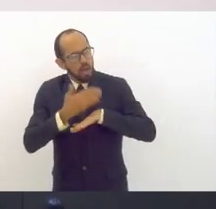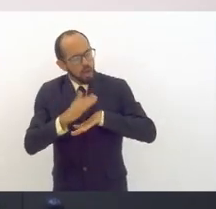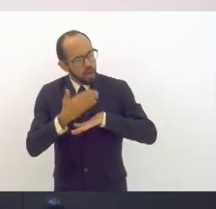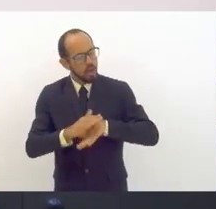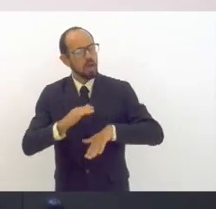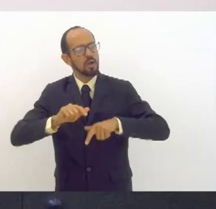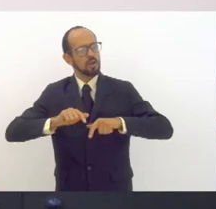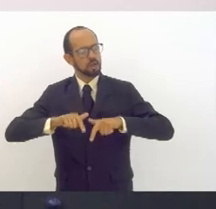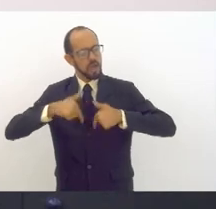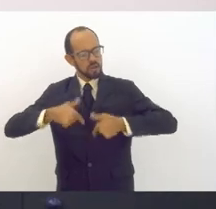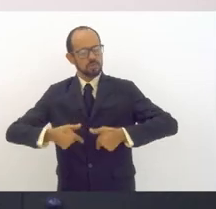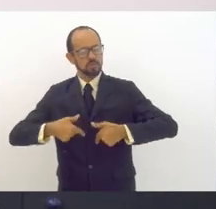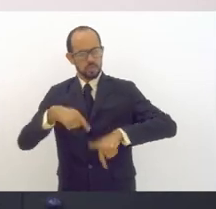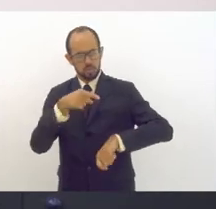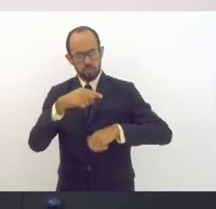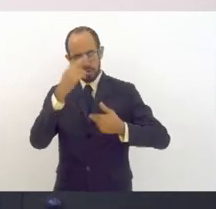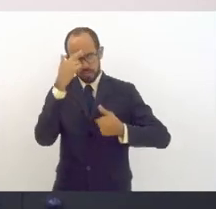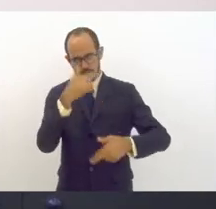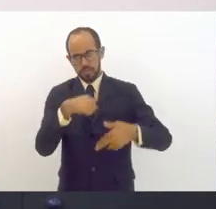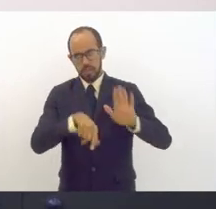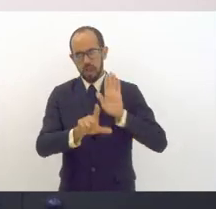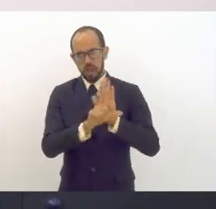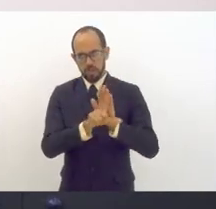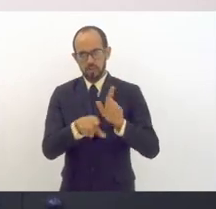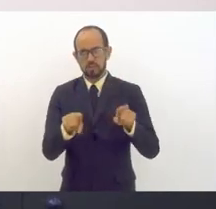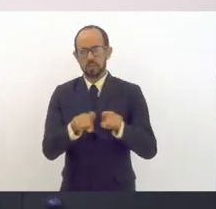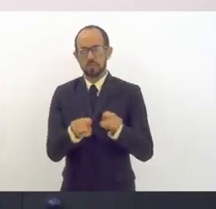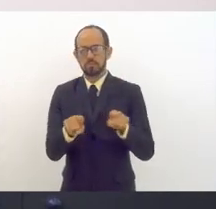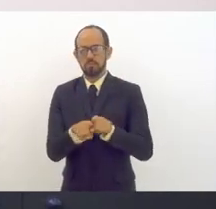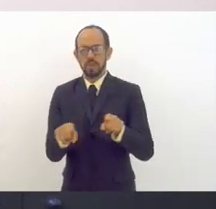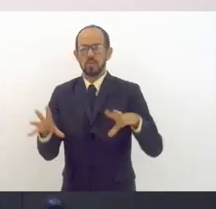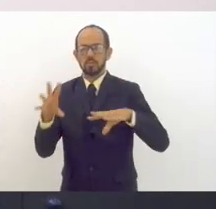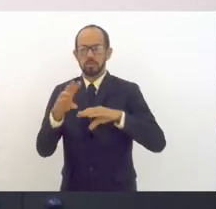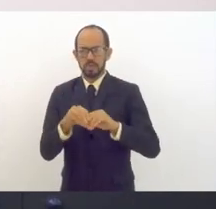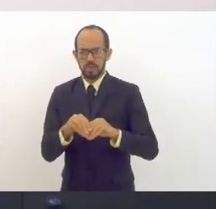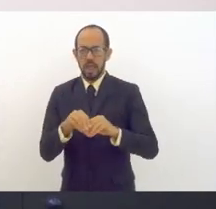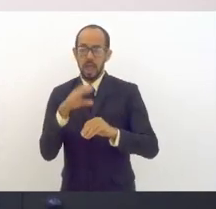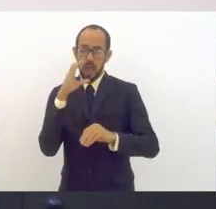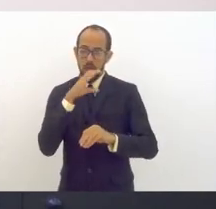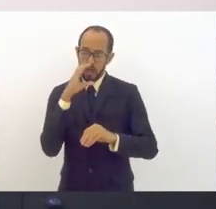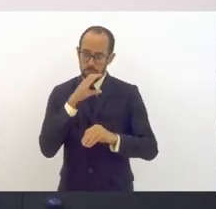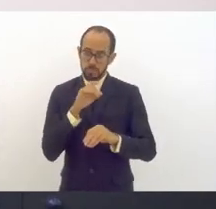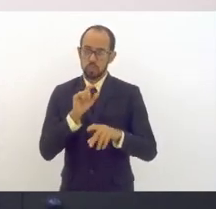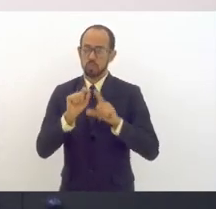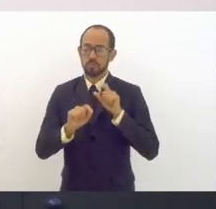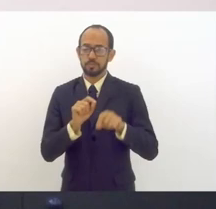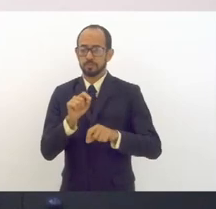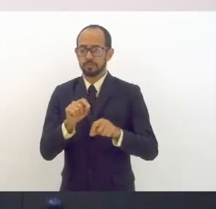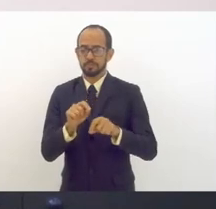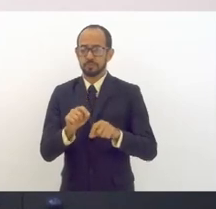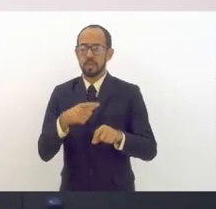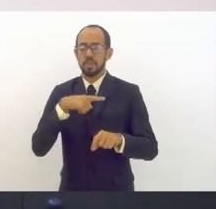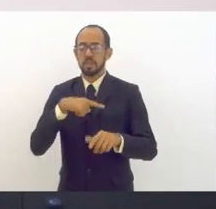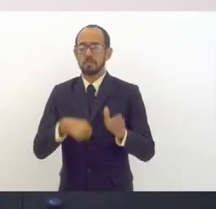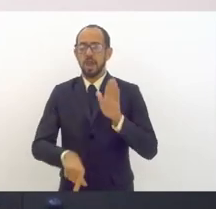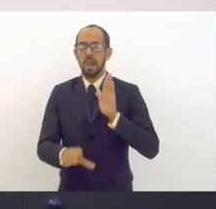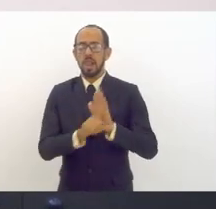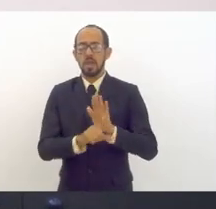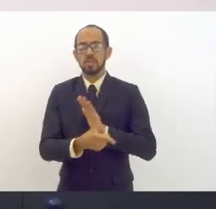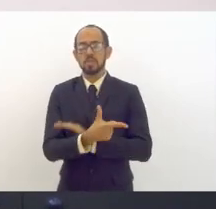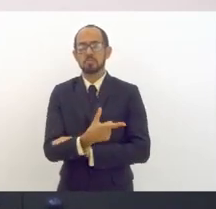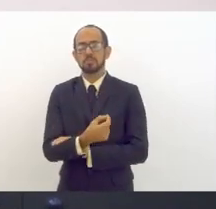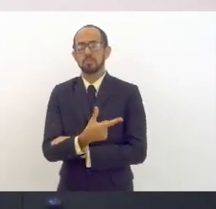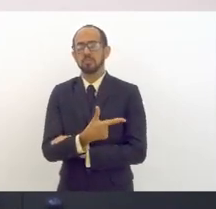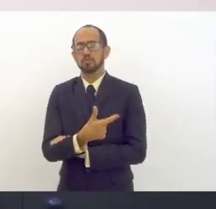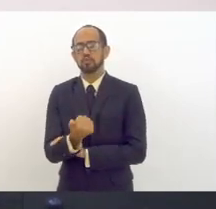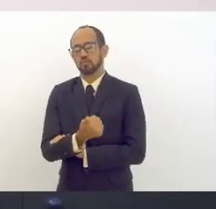fazer para o cumprimento desta lei? Queria acrescentar ainda, topicamente, indo rápido aqui, tem uma lei de 2021 em